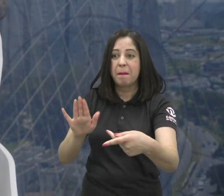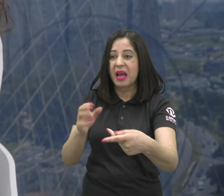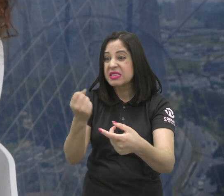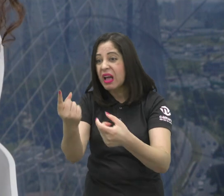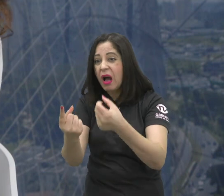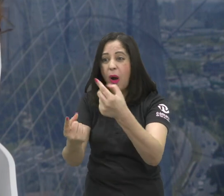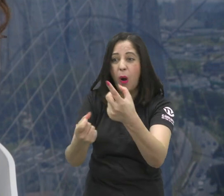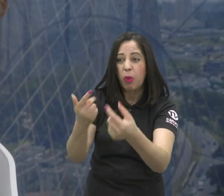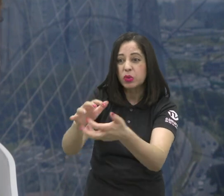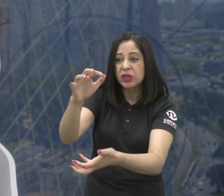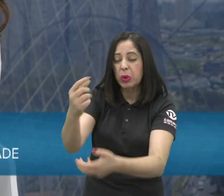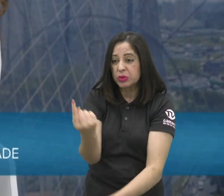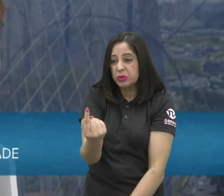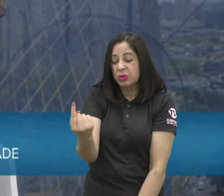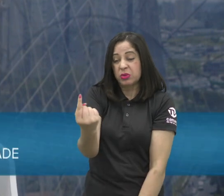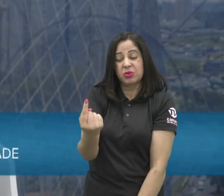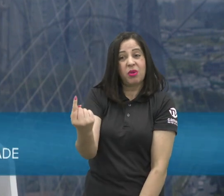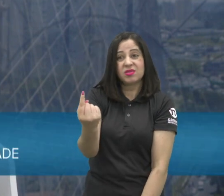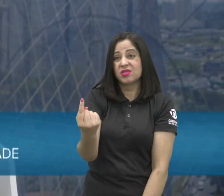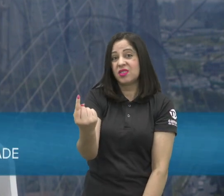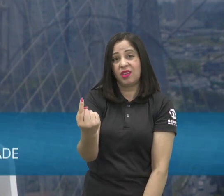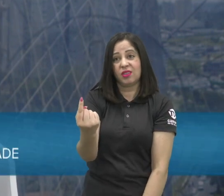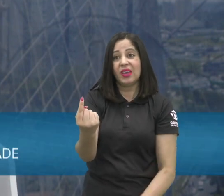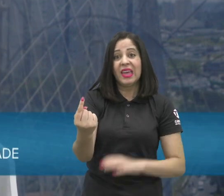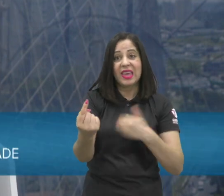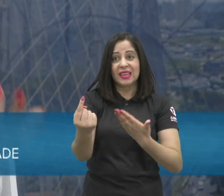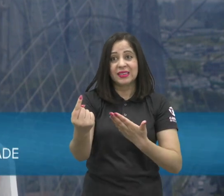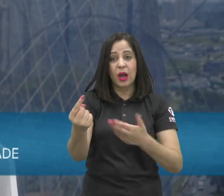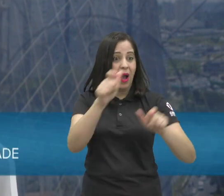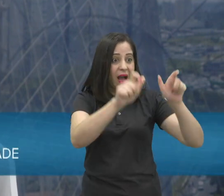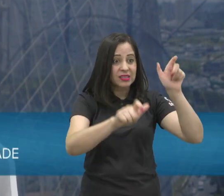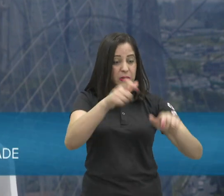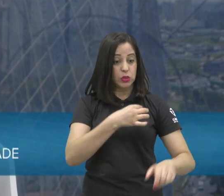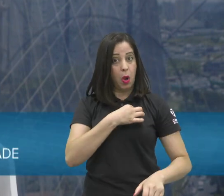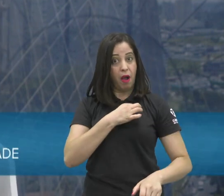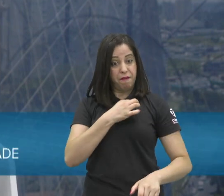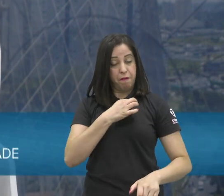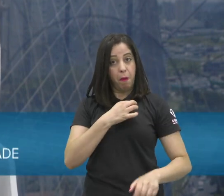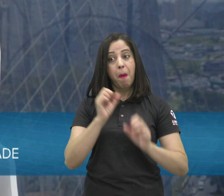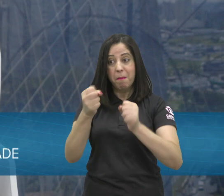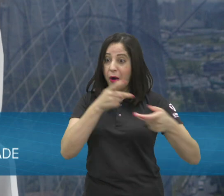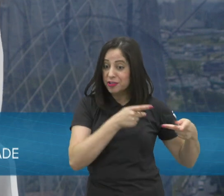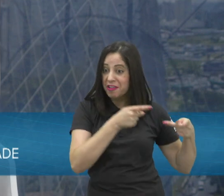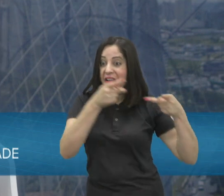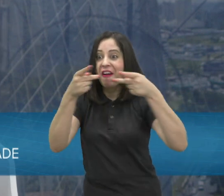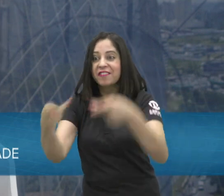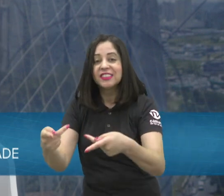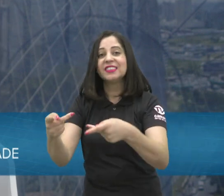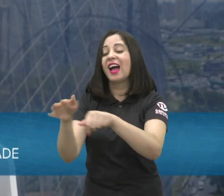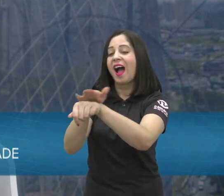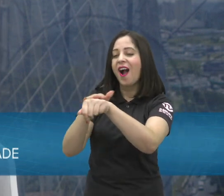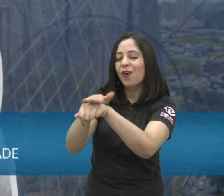todos os idosos recebem essa visita. Então, na maioria das instituições, isso é aberto para quem quer ser voluntário de